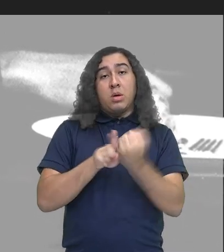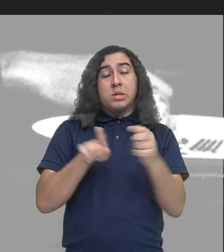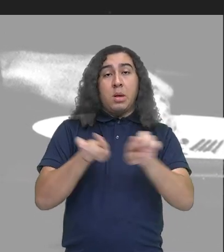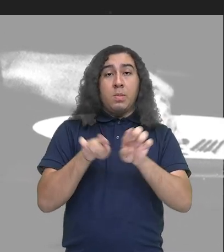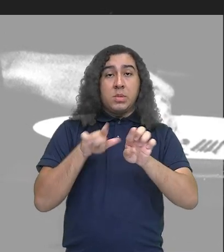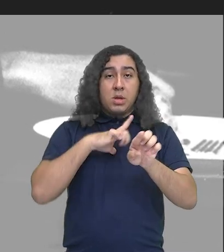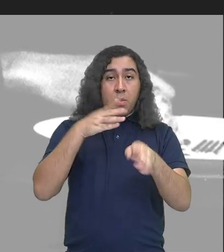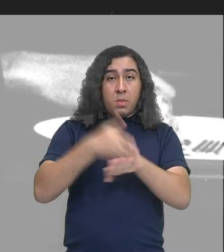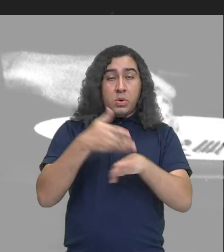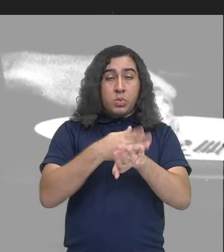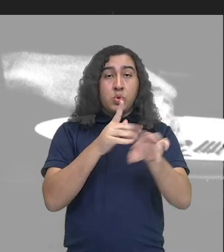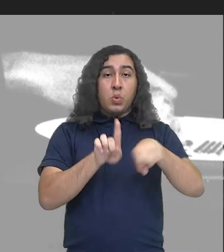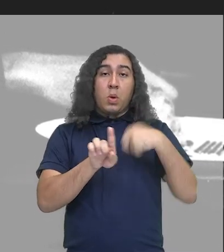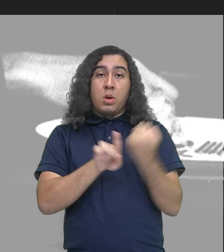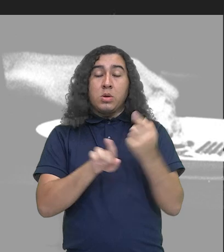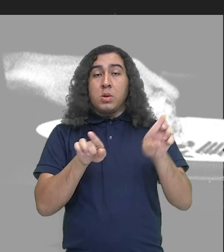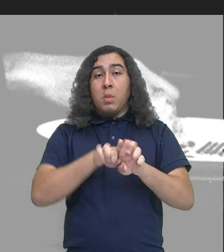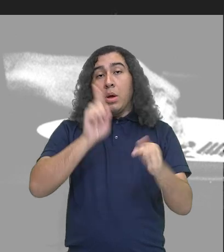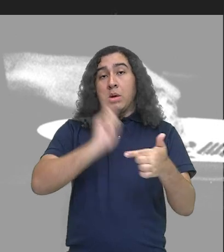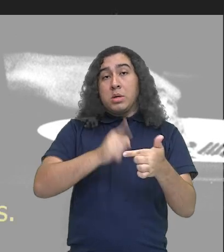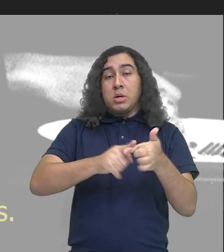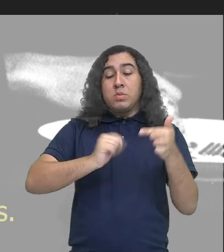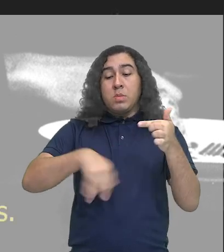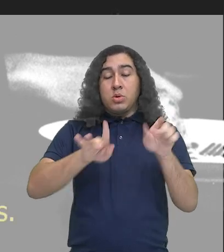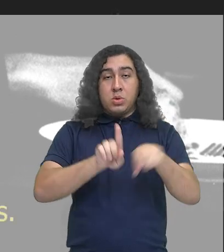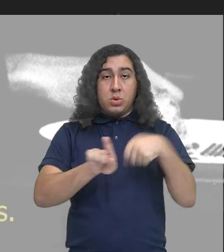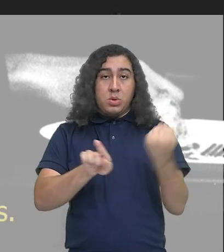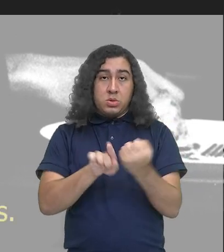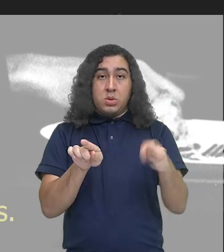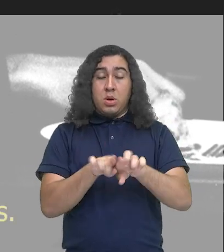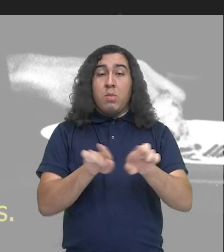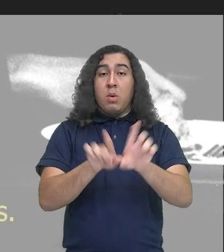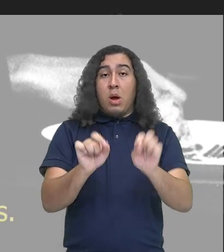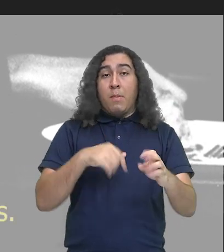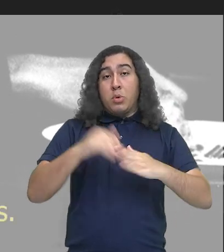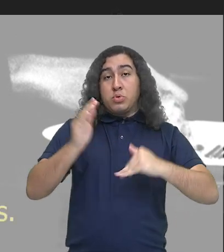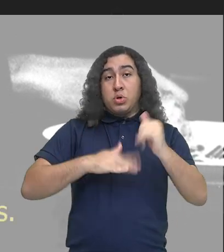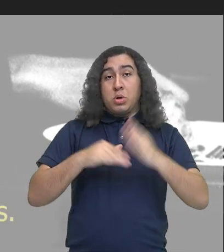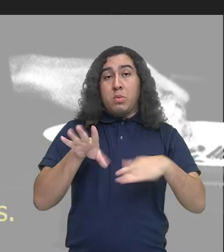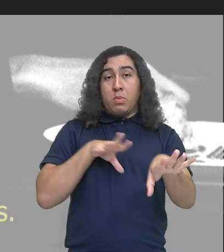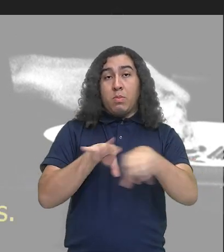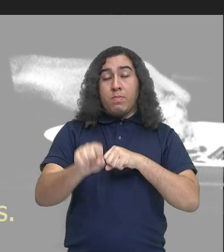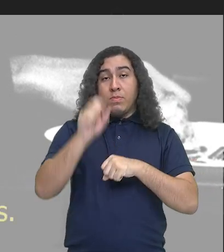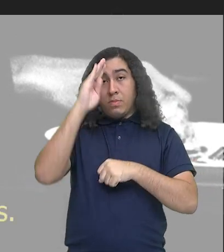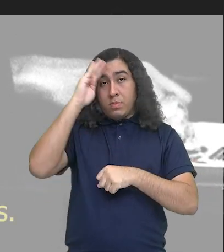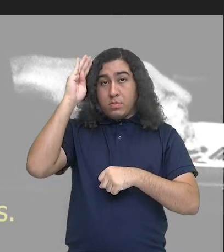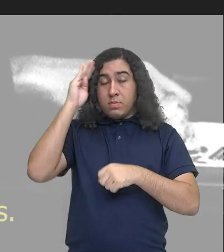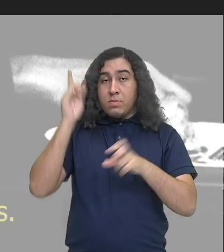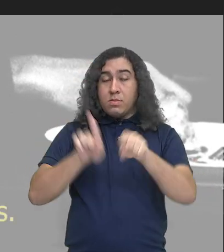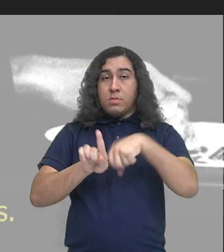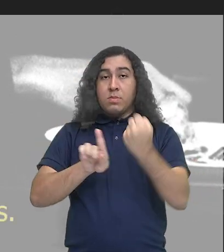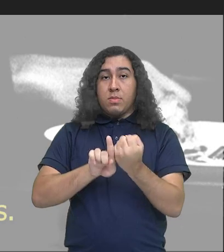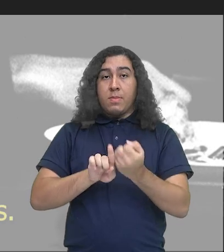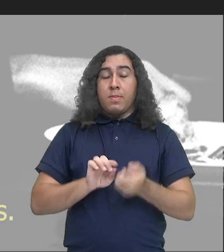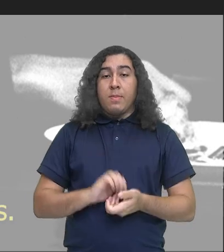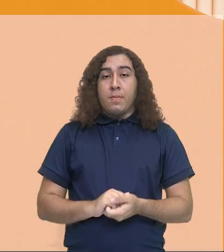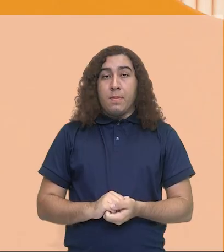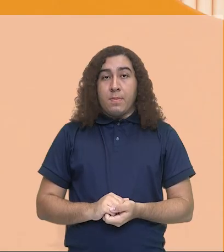com a sociedade, e suas críticas ao campo da sociologia e da profissionalização acadêmica dos sociólogos.